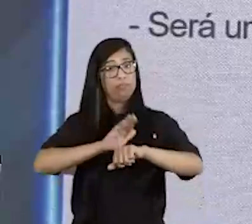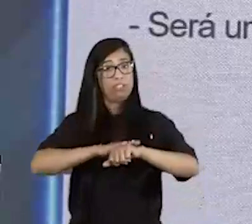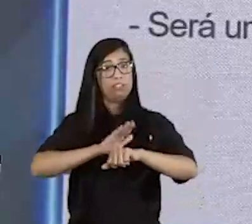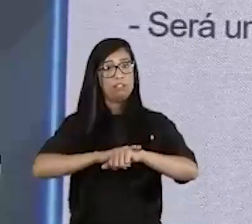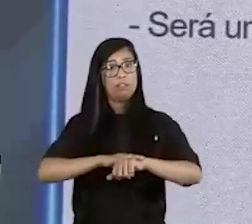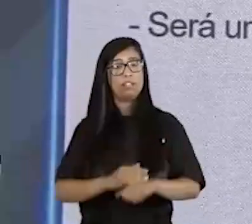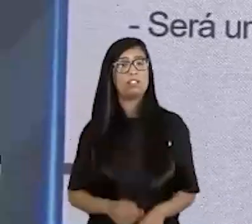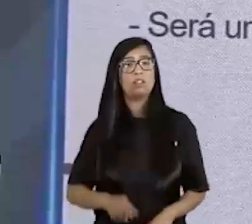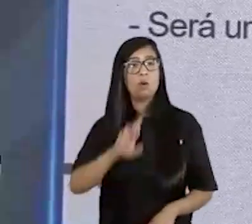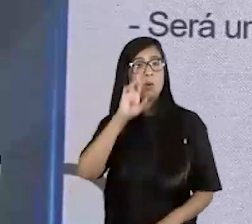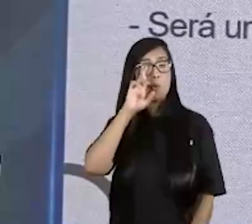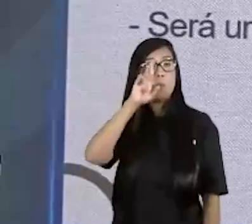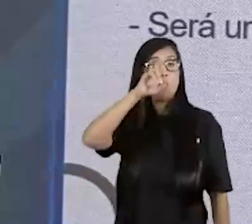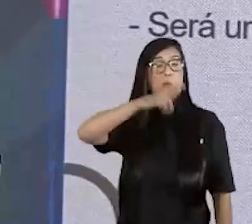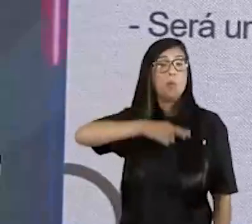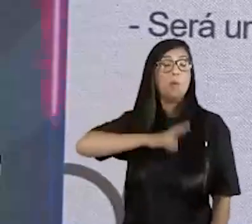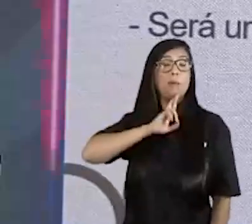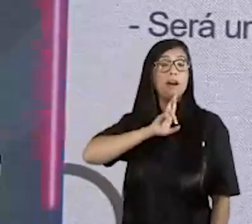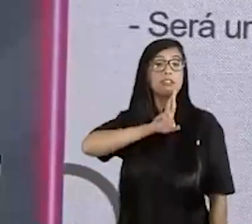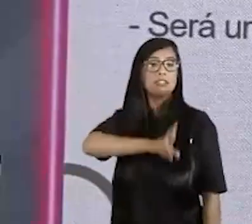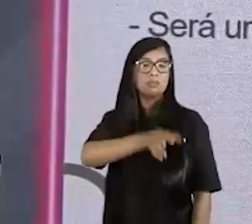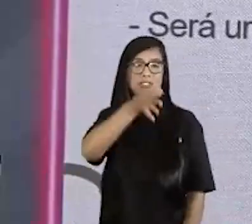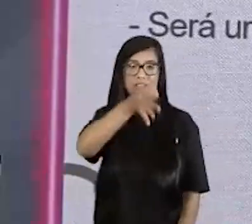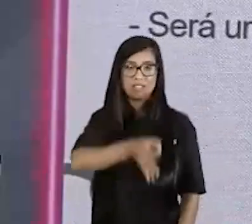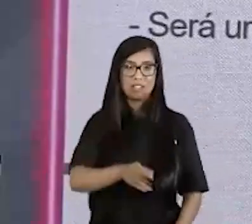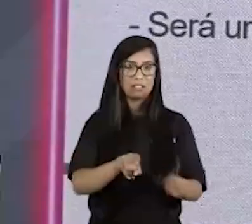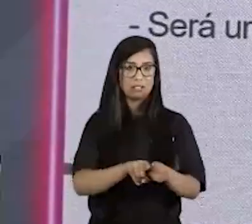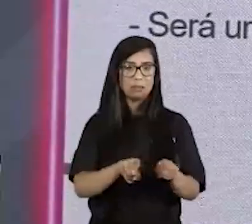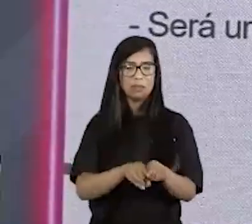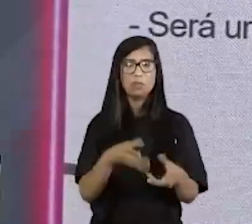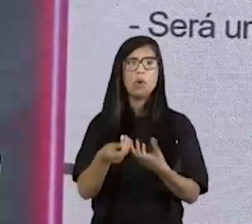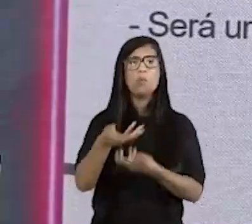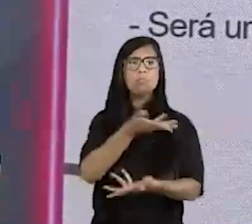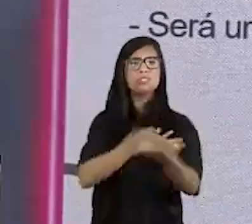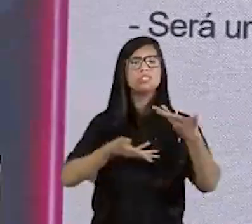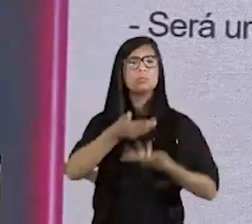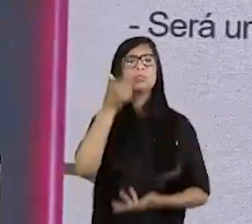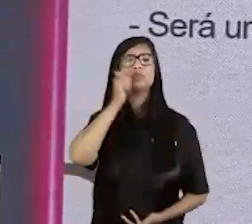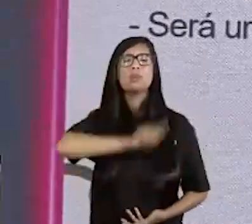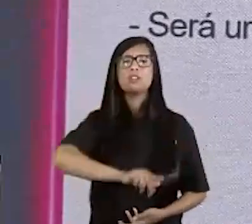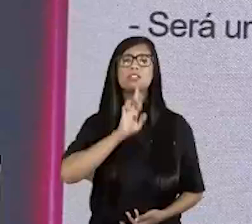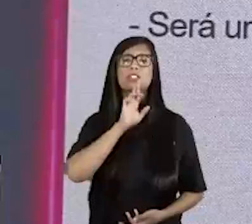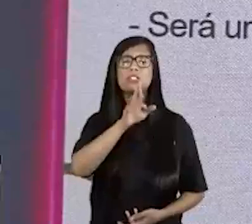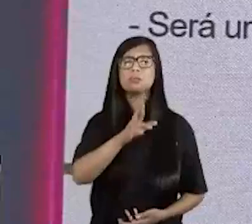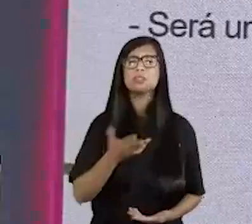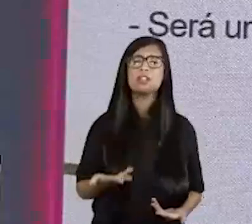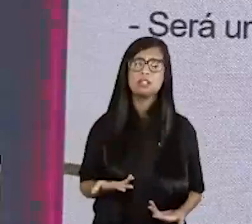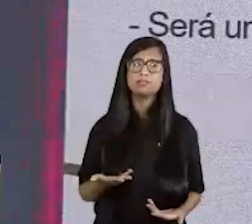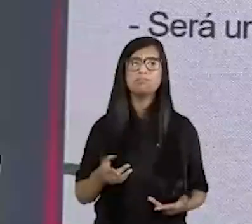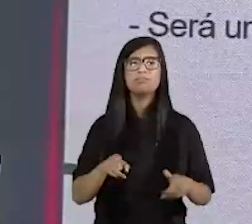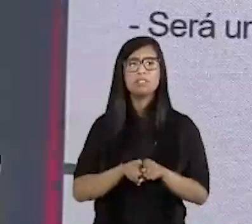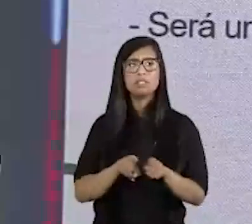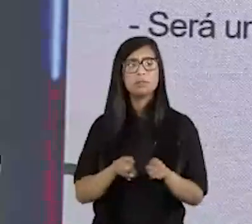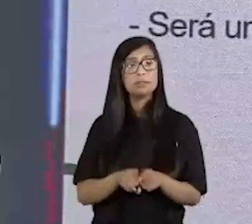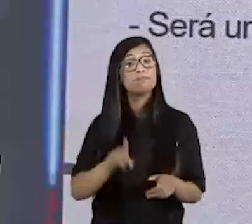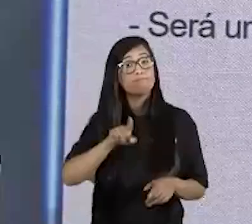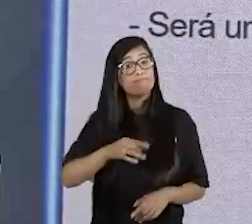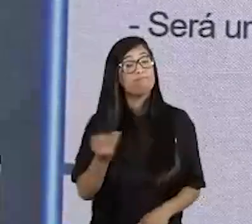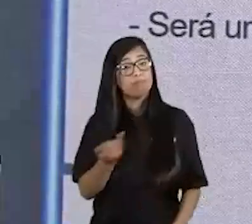Então, quais perguntas aqueles exames vão te responder? Esse é o ponto X do